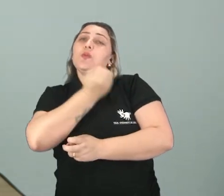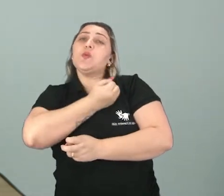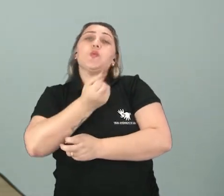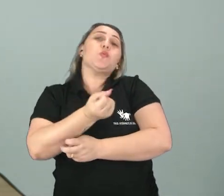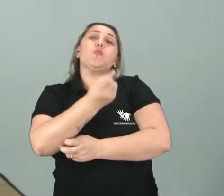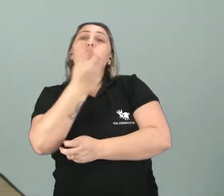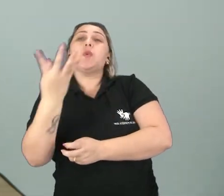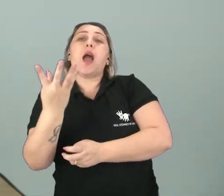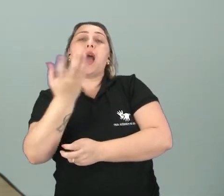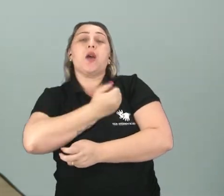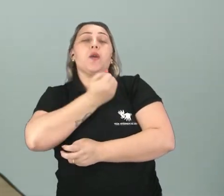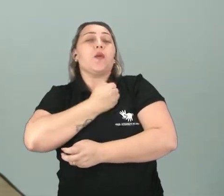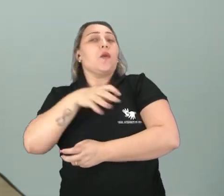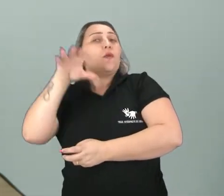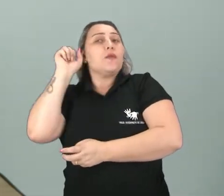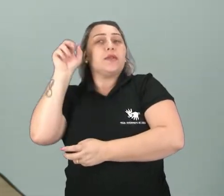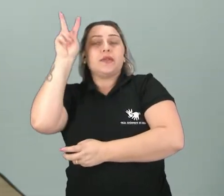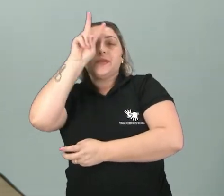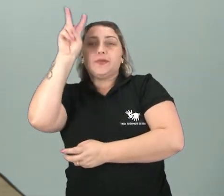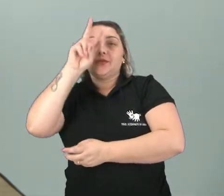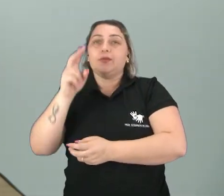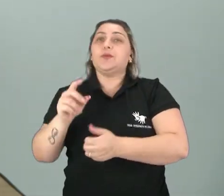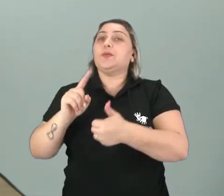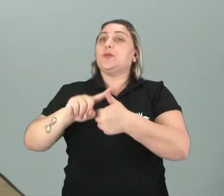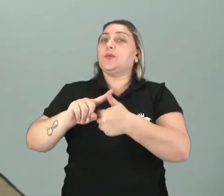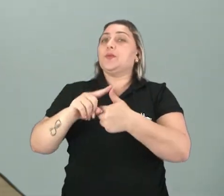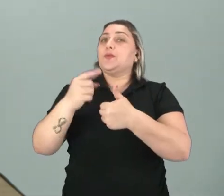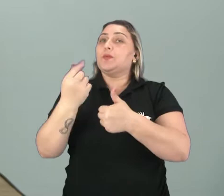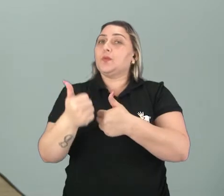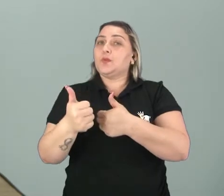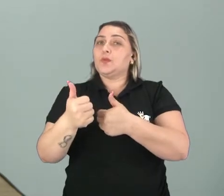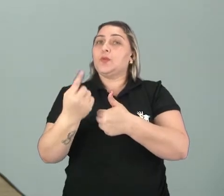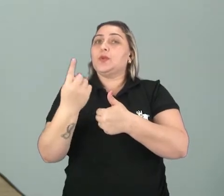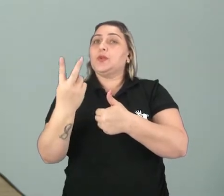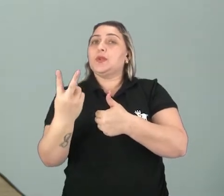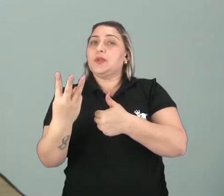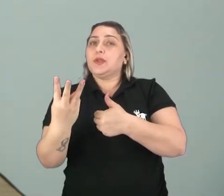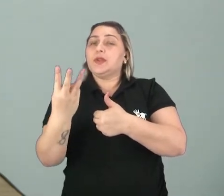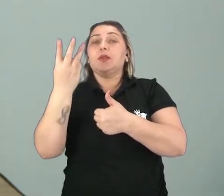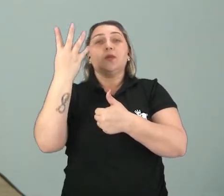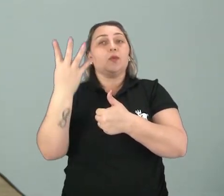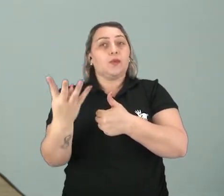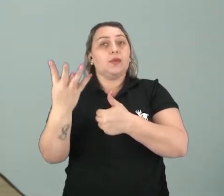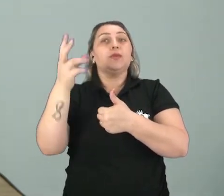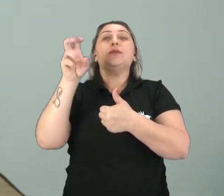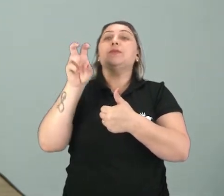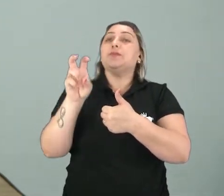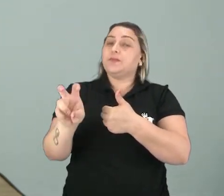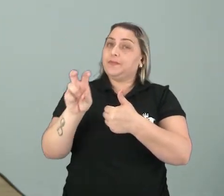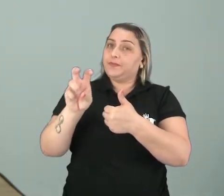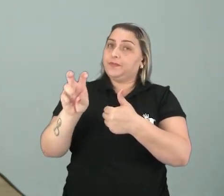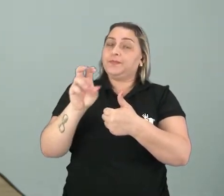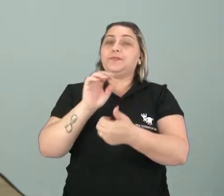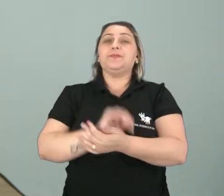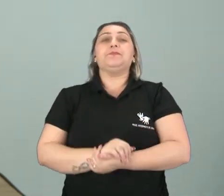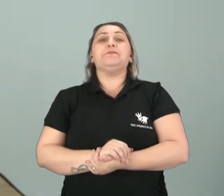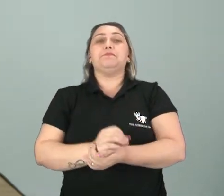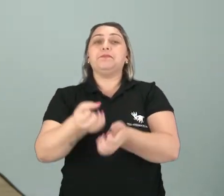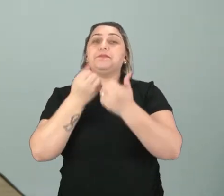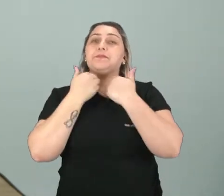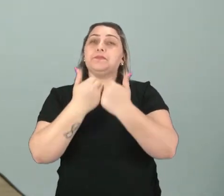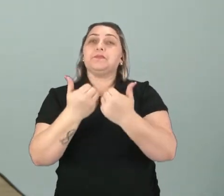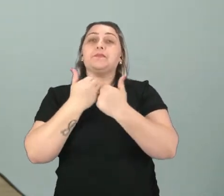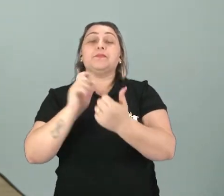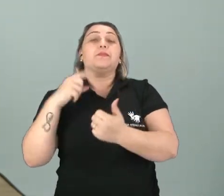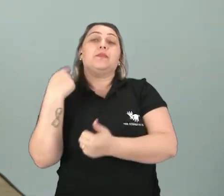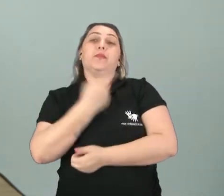os números que nós ouvimos nessa história? Ouvimos o número 1, 2, 3, 4 e 5. Muito bem.